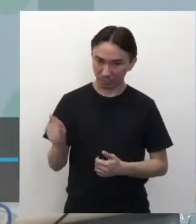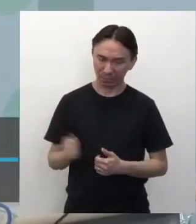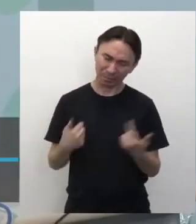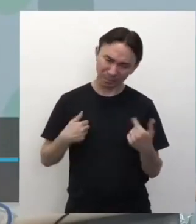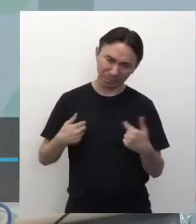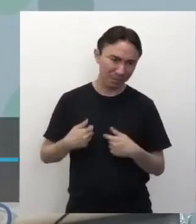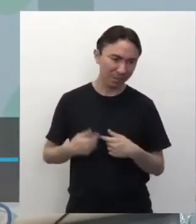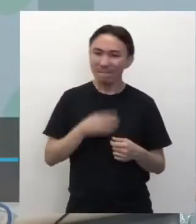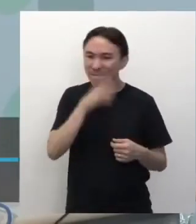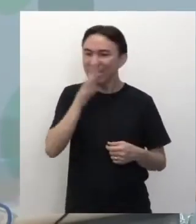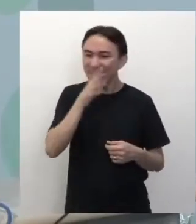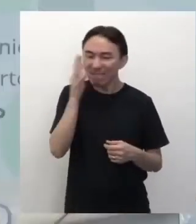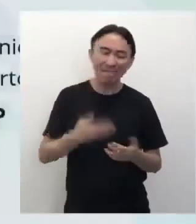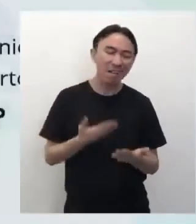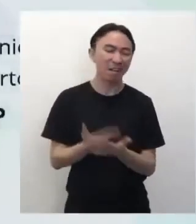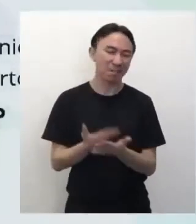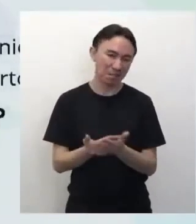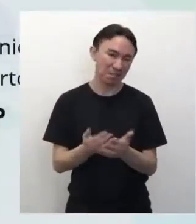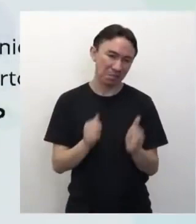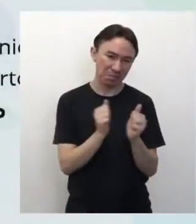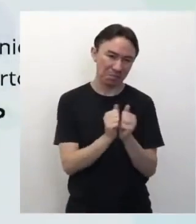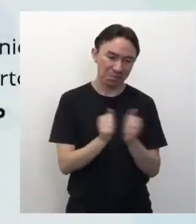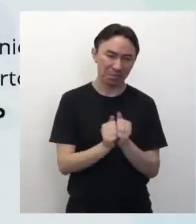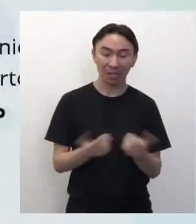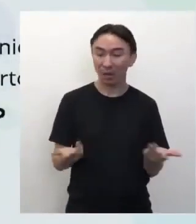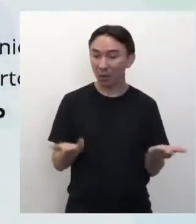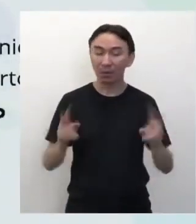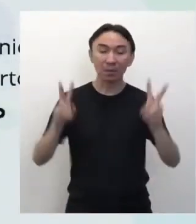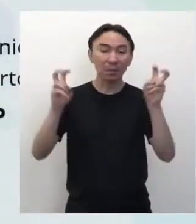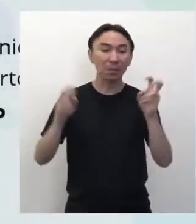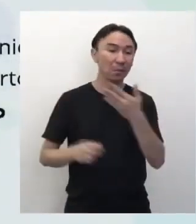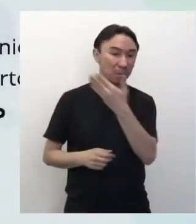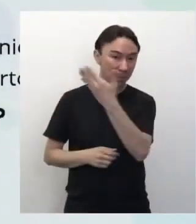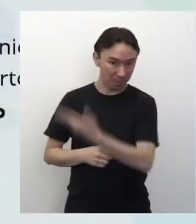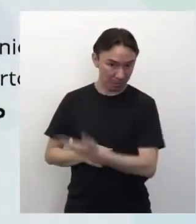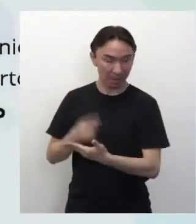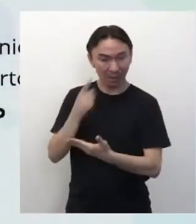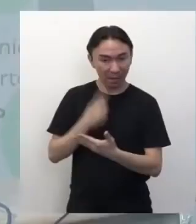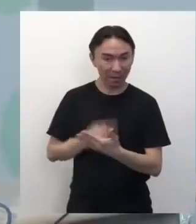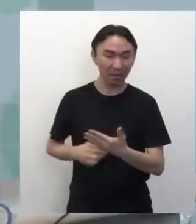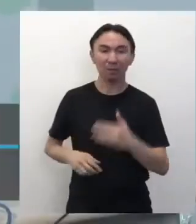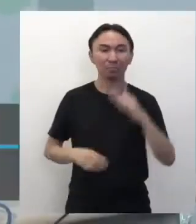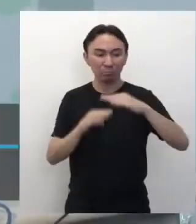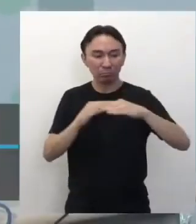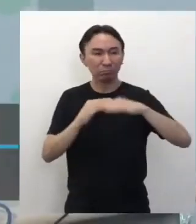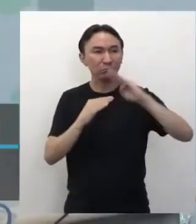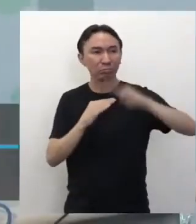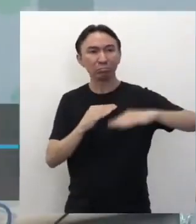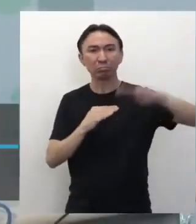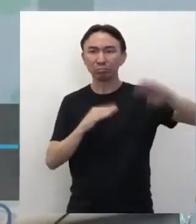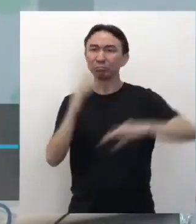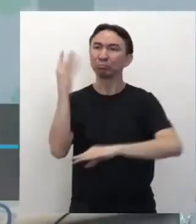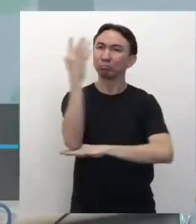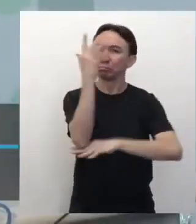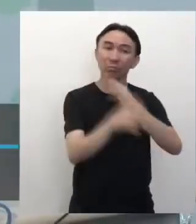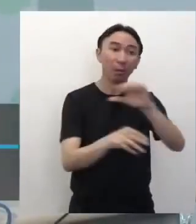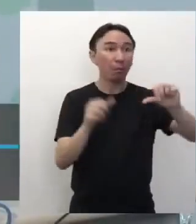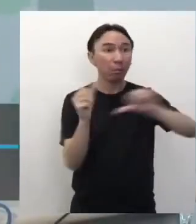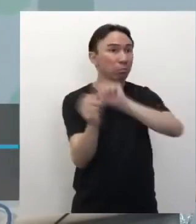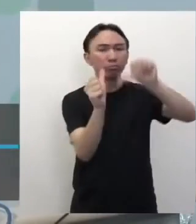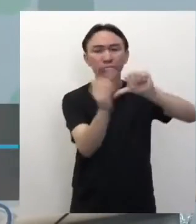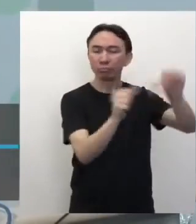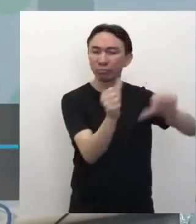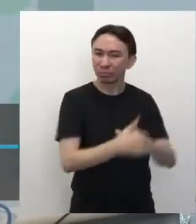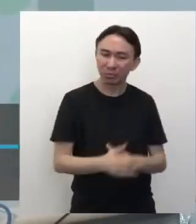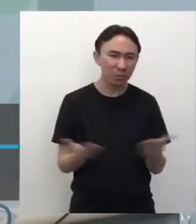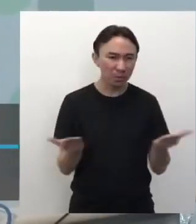que vamos falar ali sobre elementos da paisagem e suas transformações. E ao meu lado, para ministrar essa aula maravilhosa, está aqui